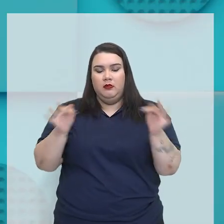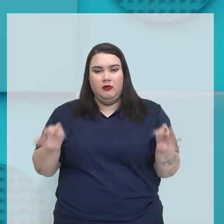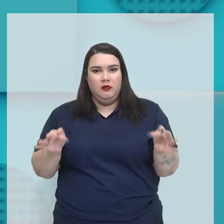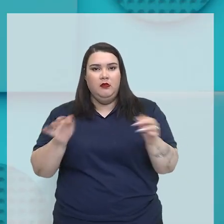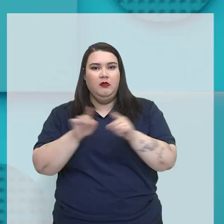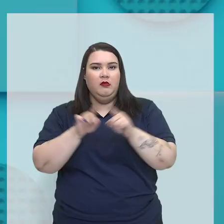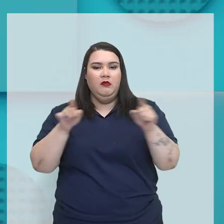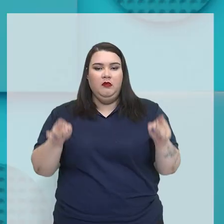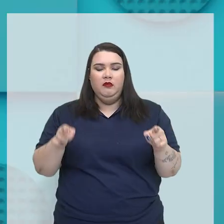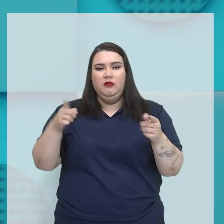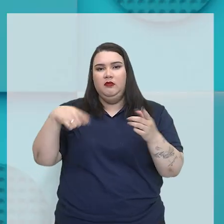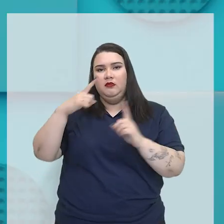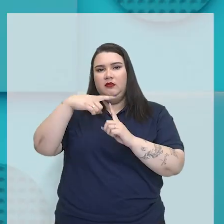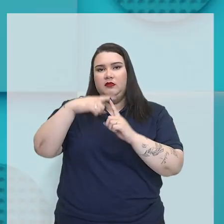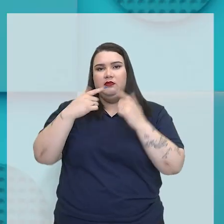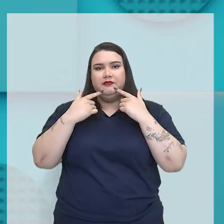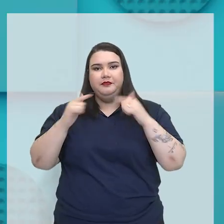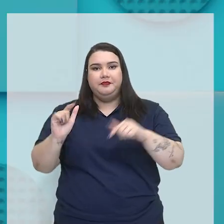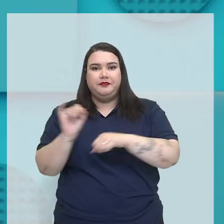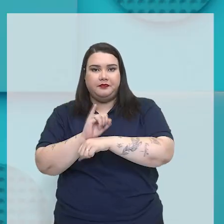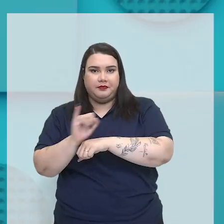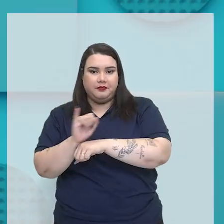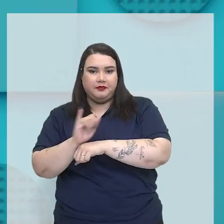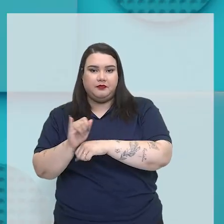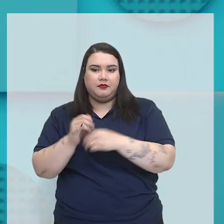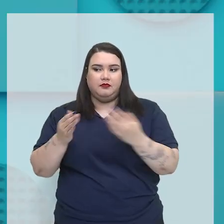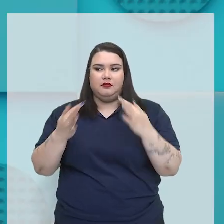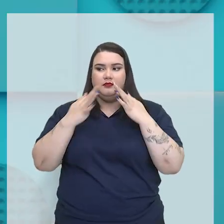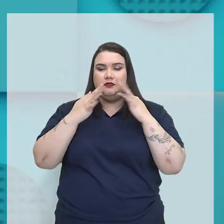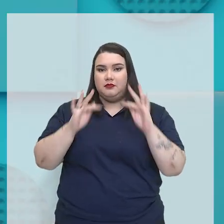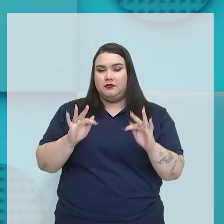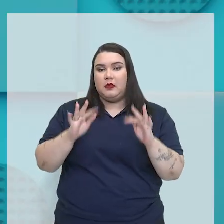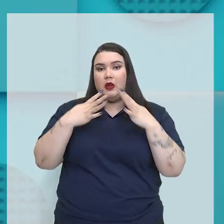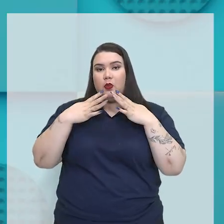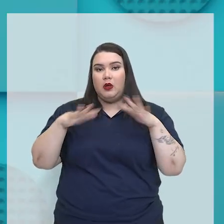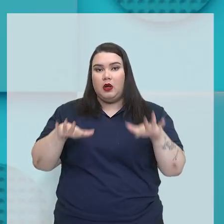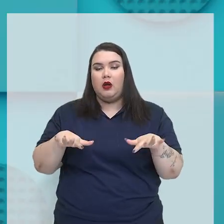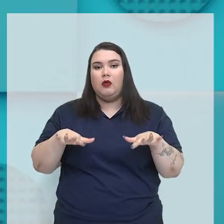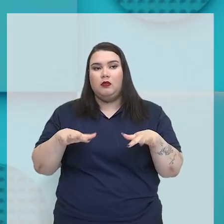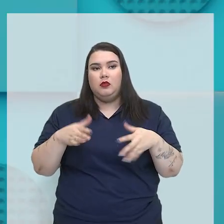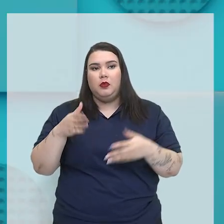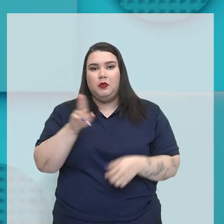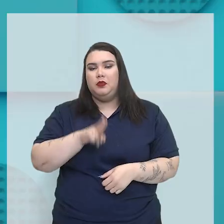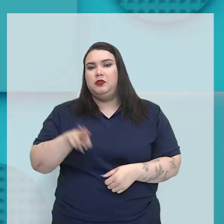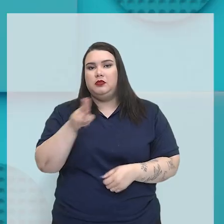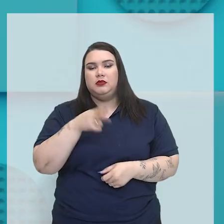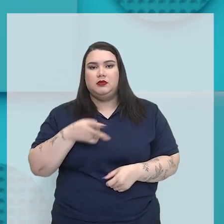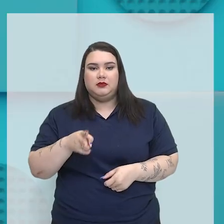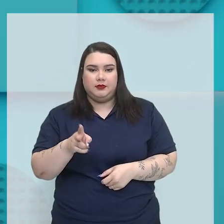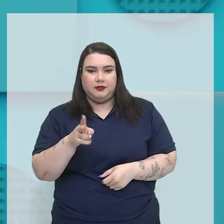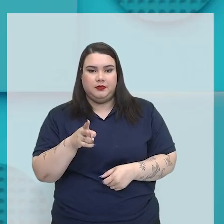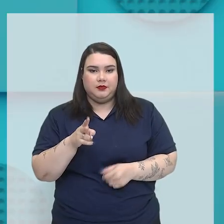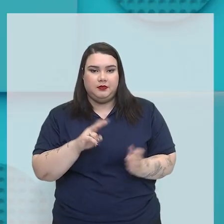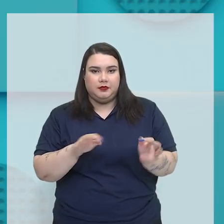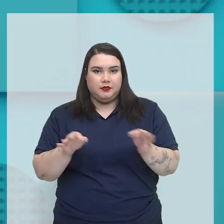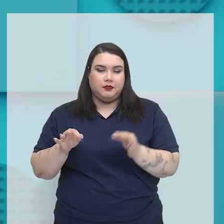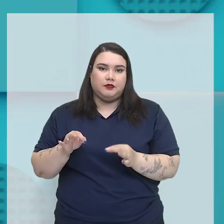mais coloquial, né? Palavras comuns que estão ali a todo momento,